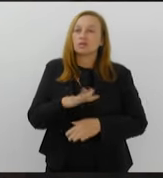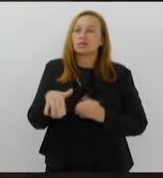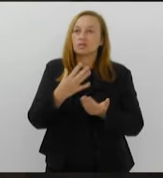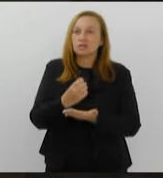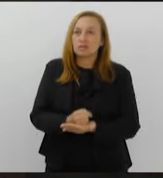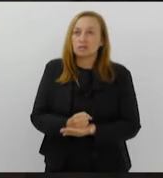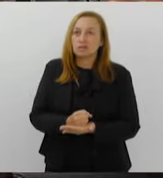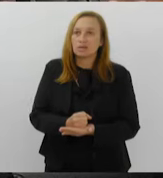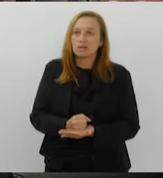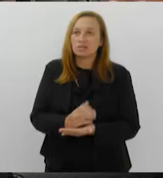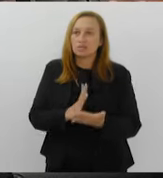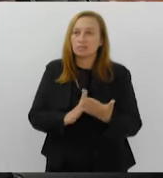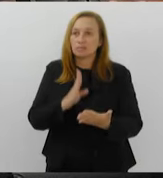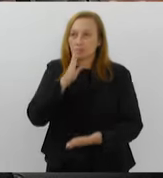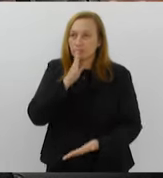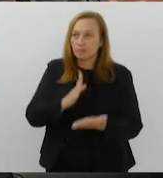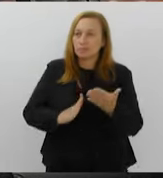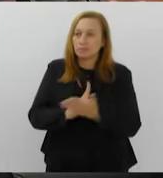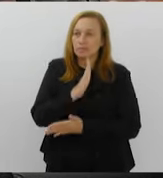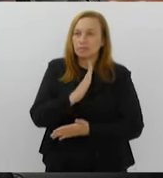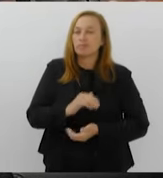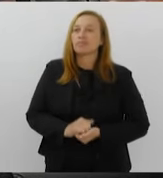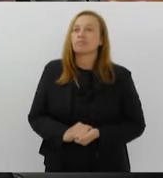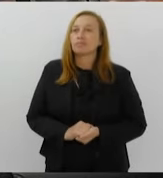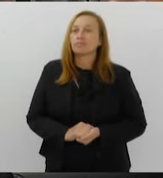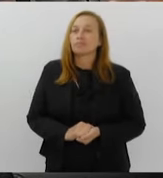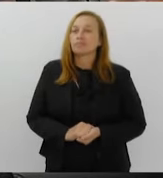aprovam, permaneçam como estão, aprovada.